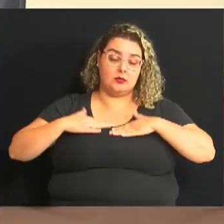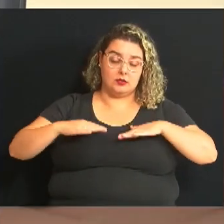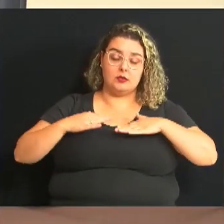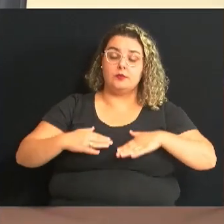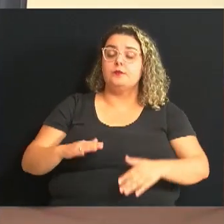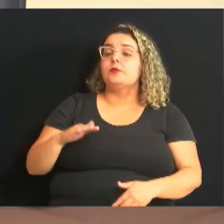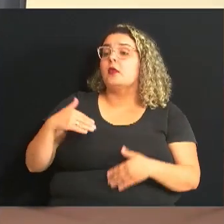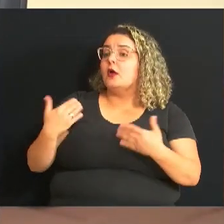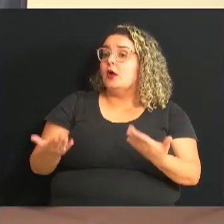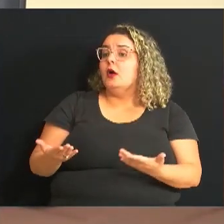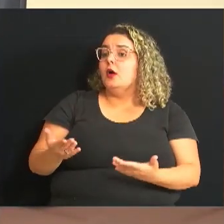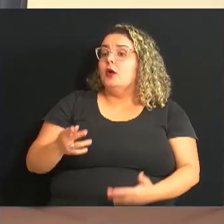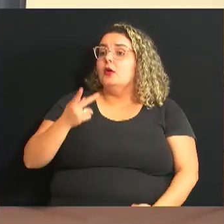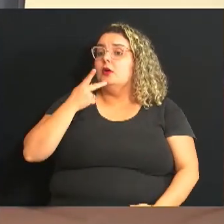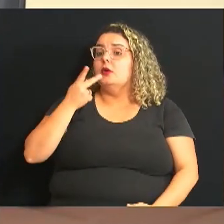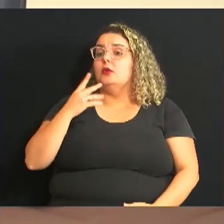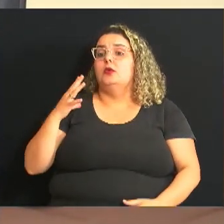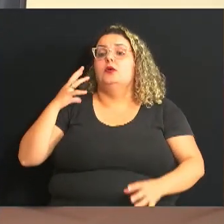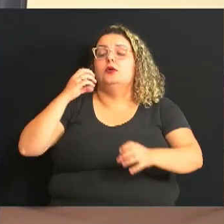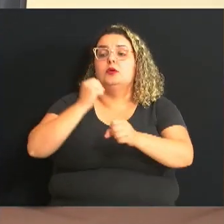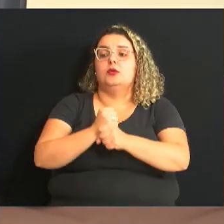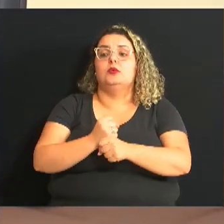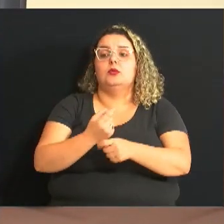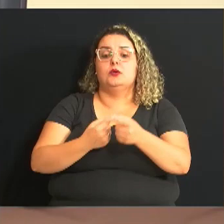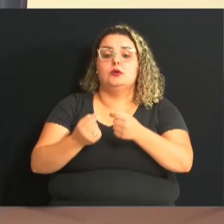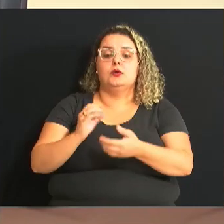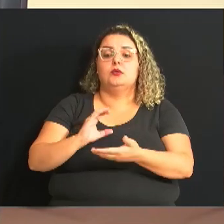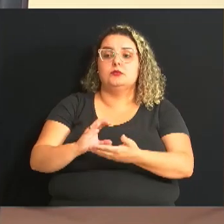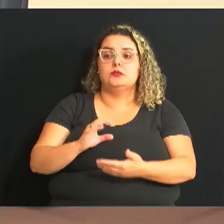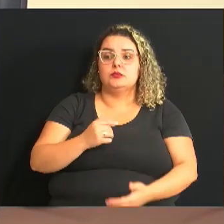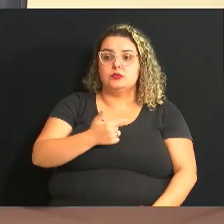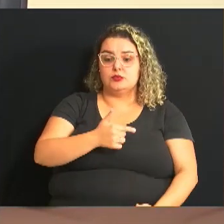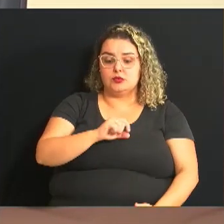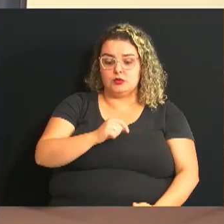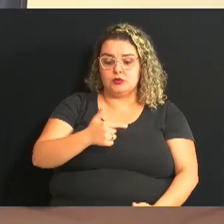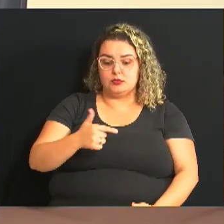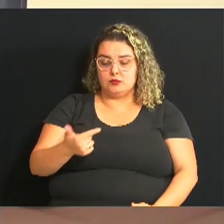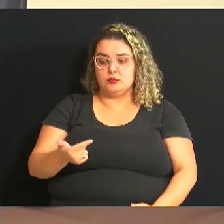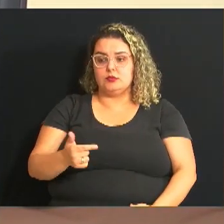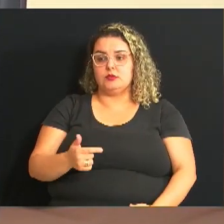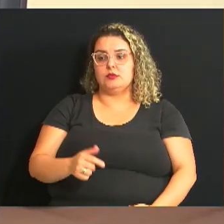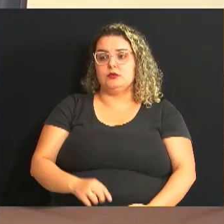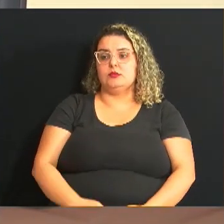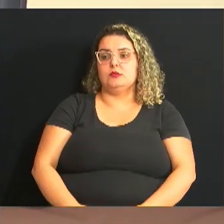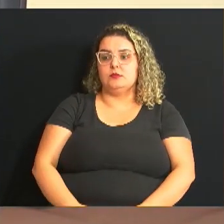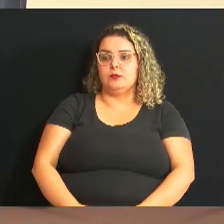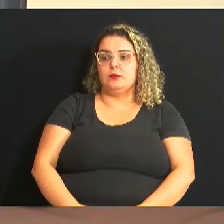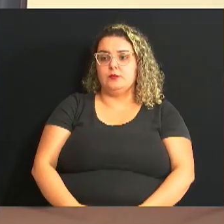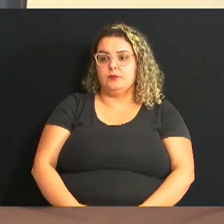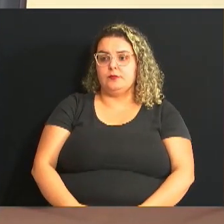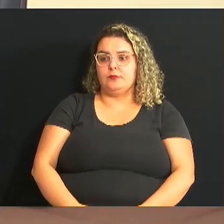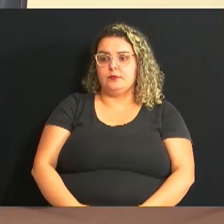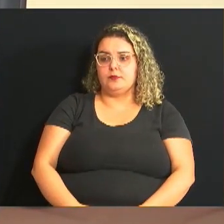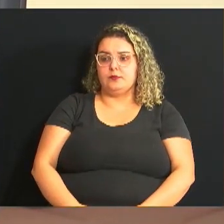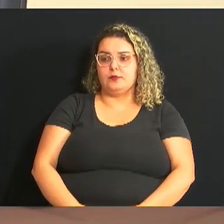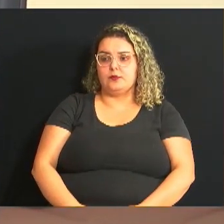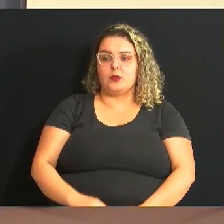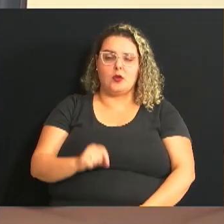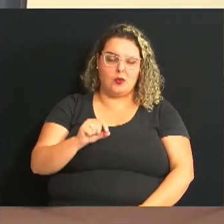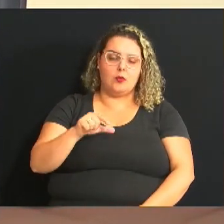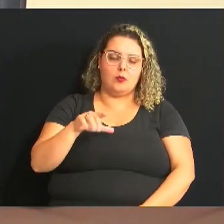gente falou no total do valor que foi o repasse de 2022, quase um pouco mais